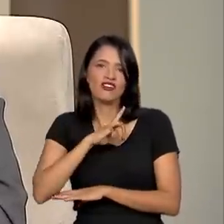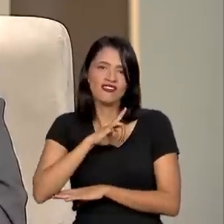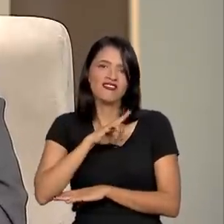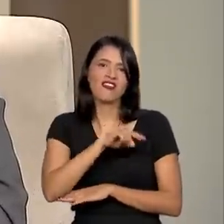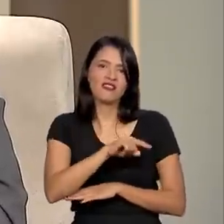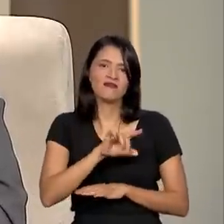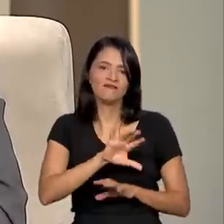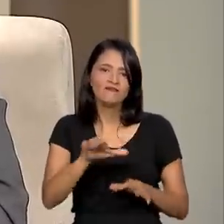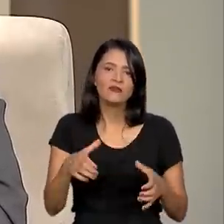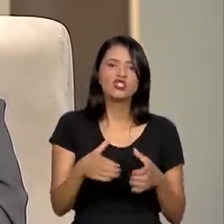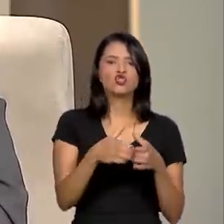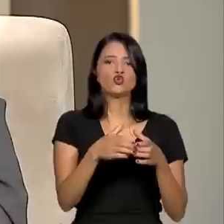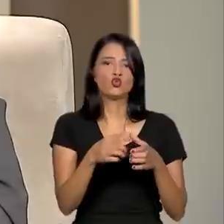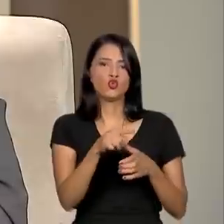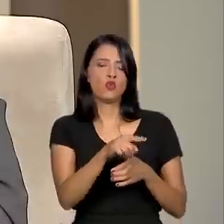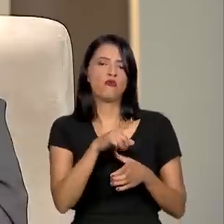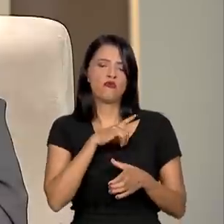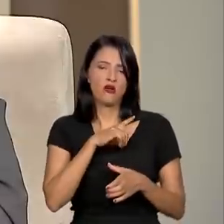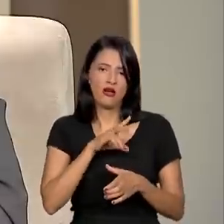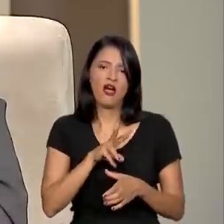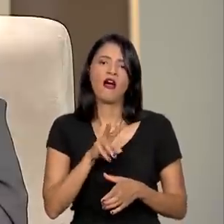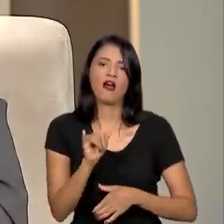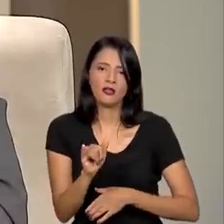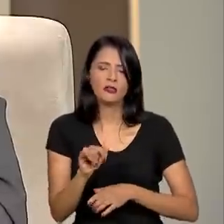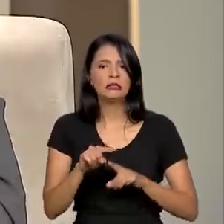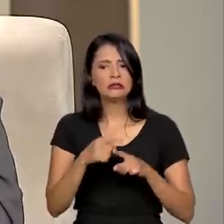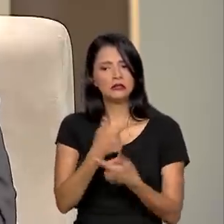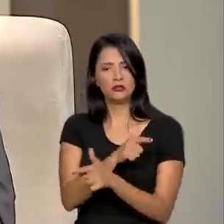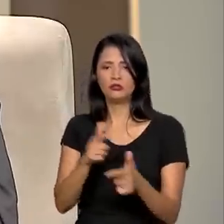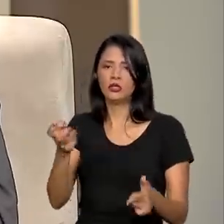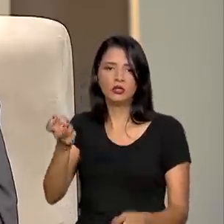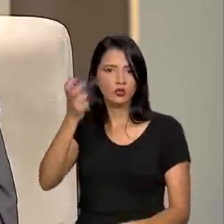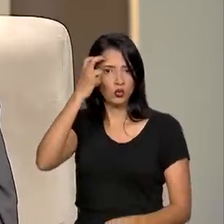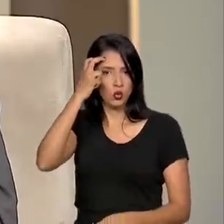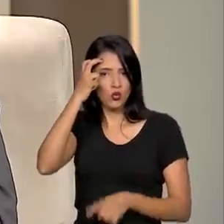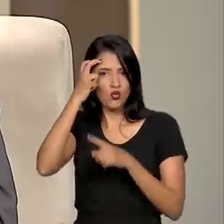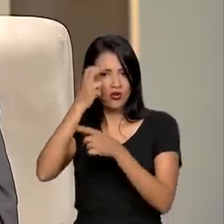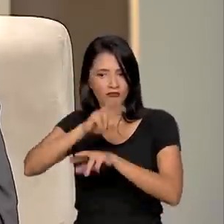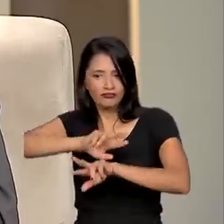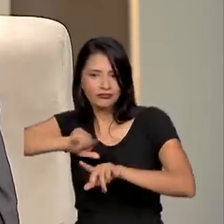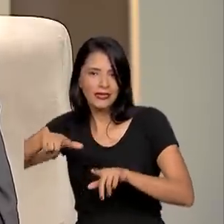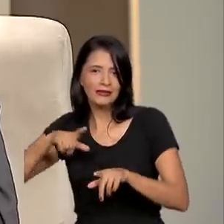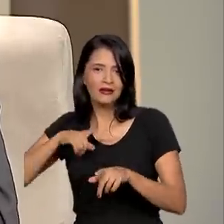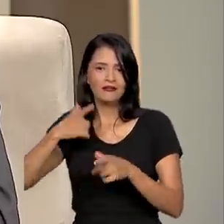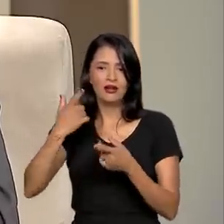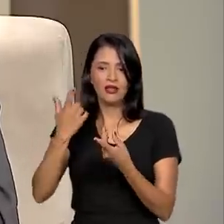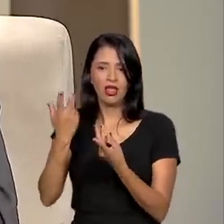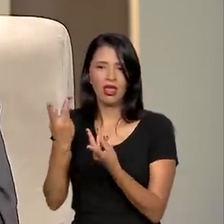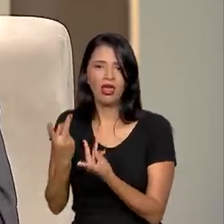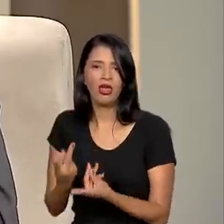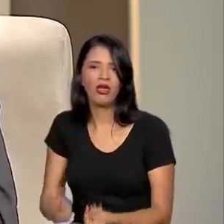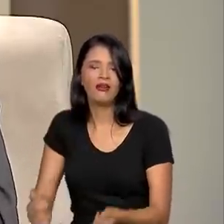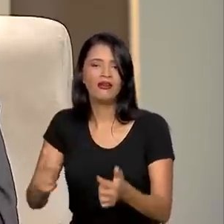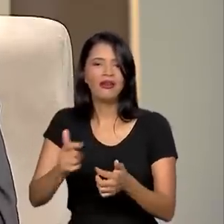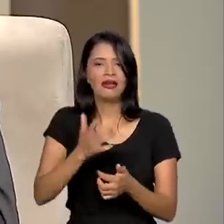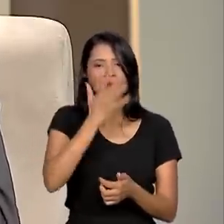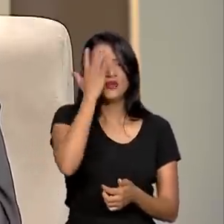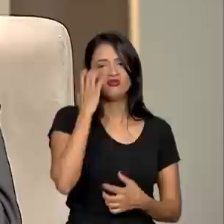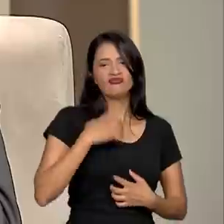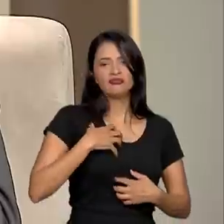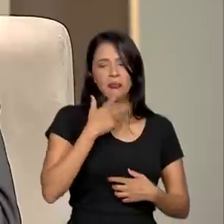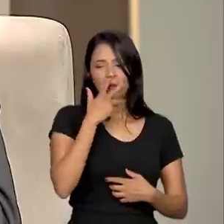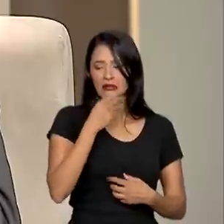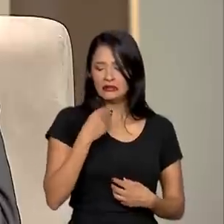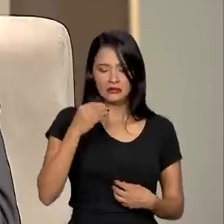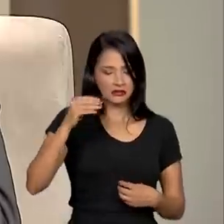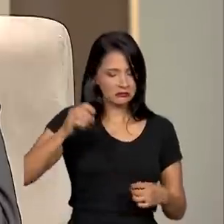dessa coletividade. Sem a cultura, esse tecido cultural vai se esgarçando e as pessoas se sentem abandonadas à sua